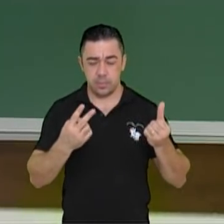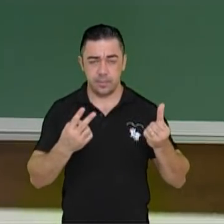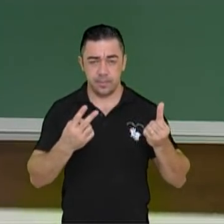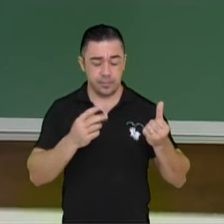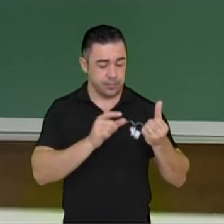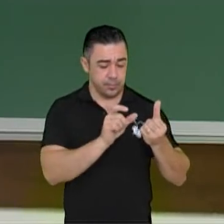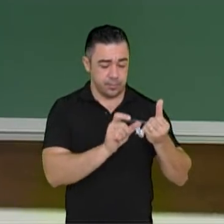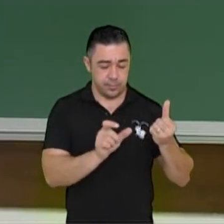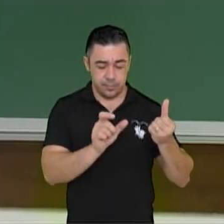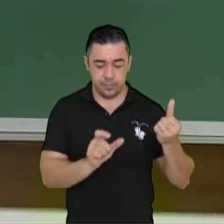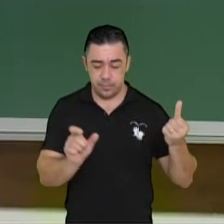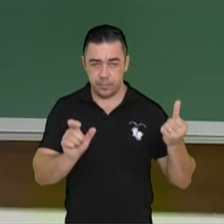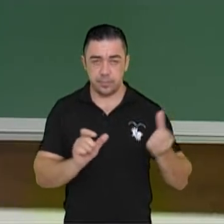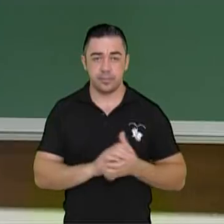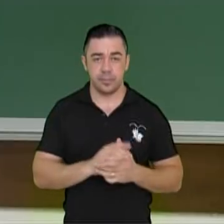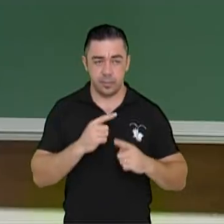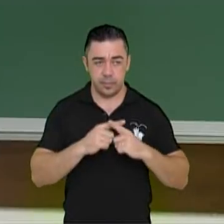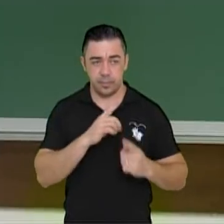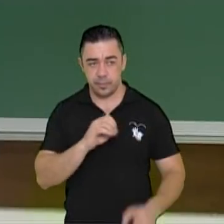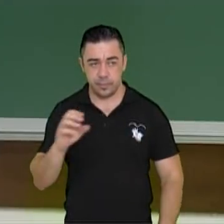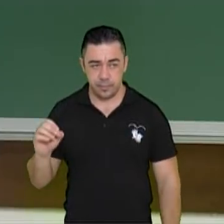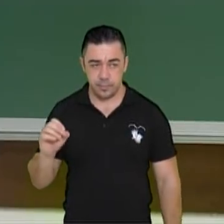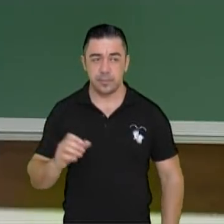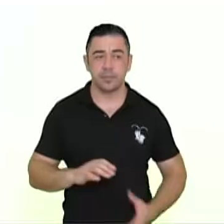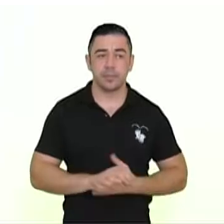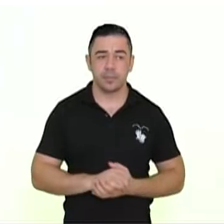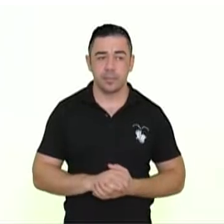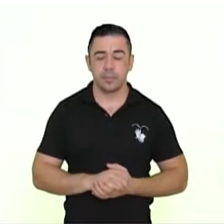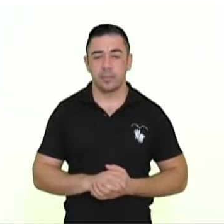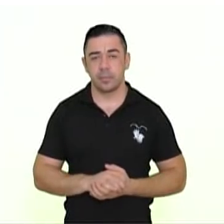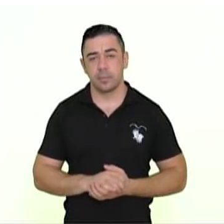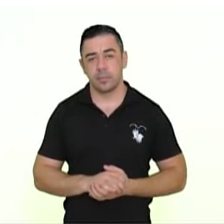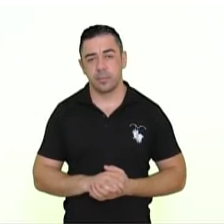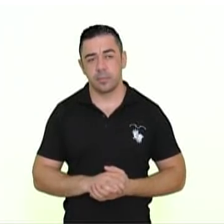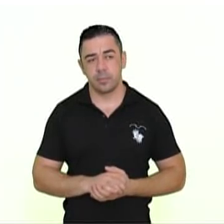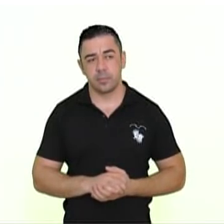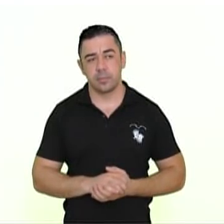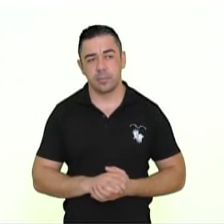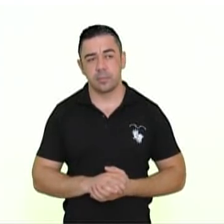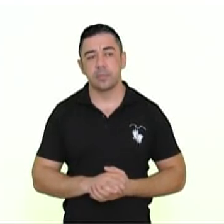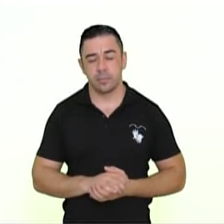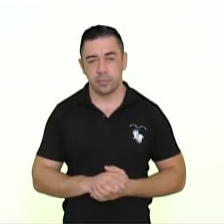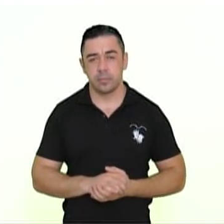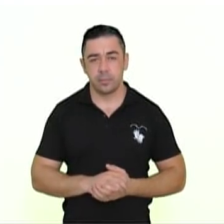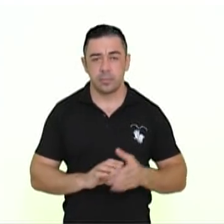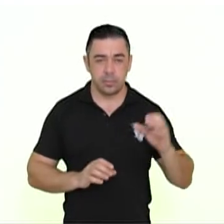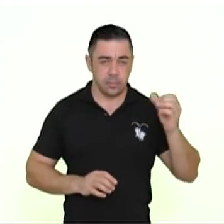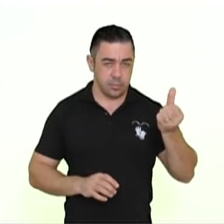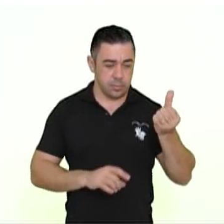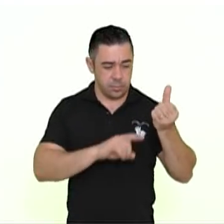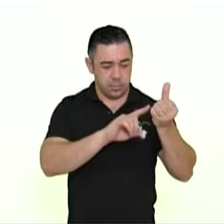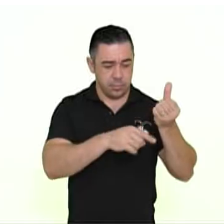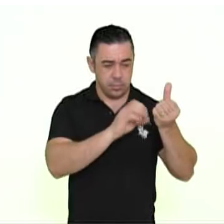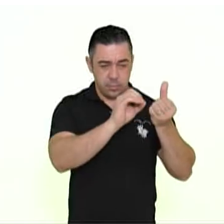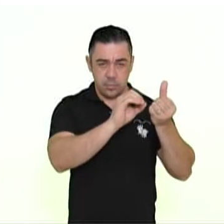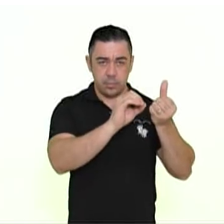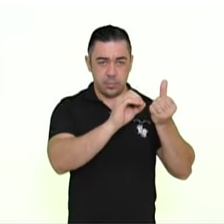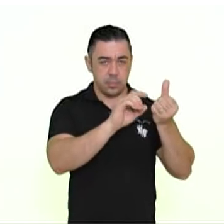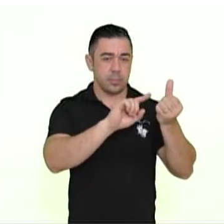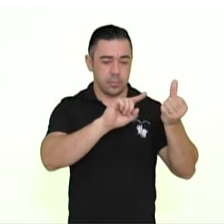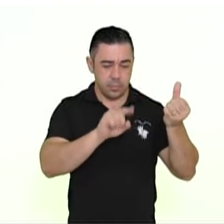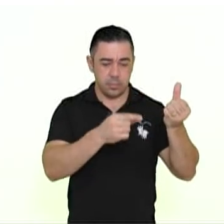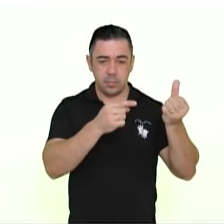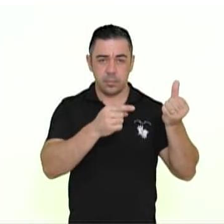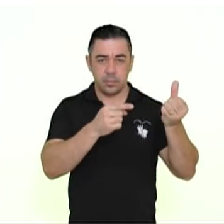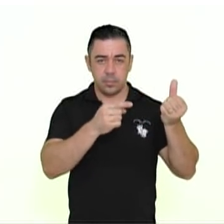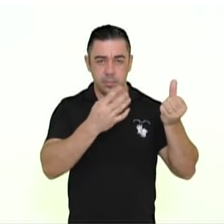6,042, multiplicando por 100 para fazer a porcentagem. A vírgula sai da onde ela está, que é entre o 6 e o 0, e